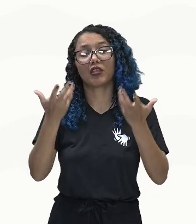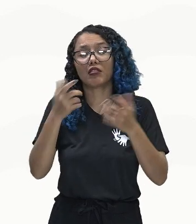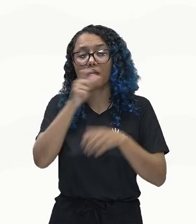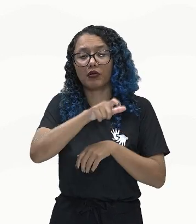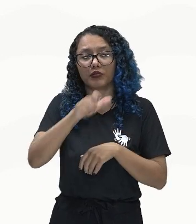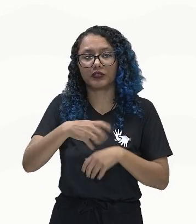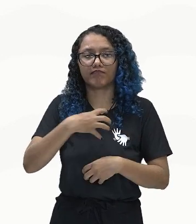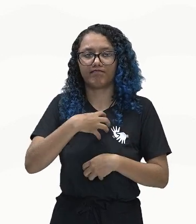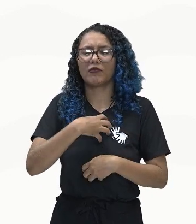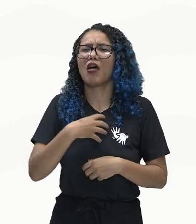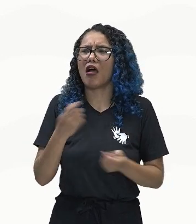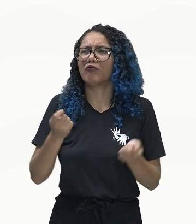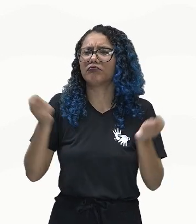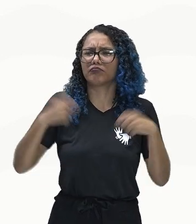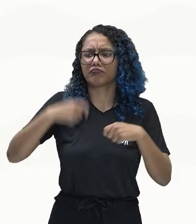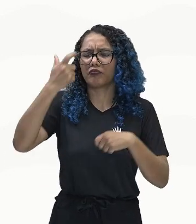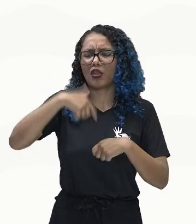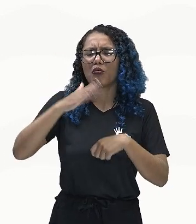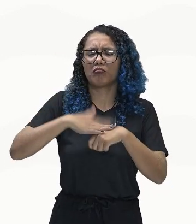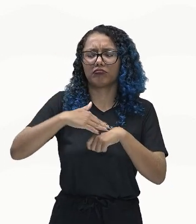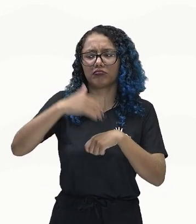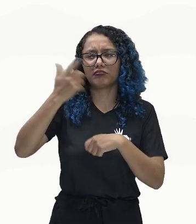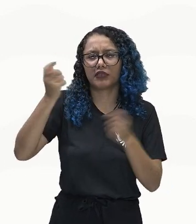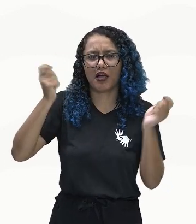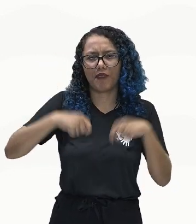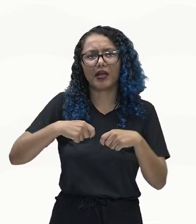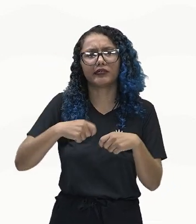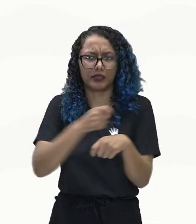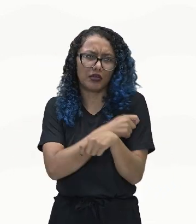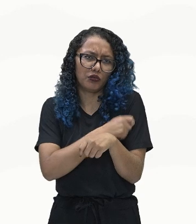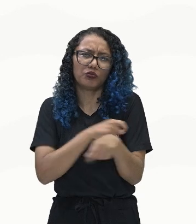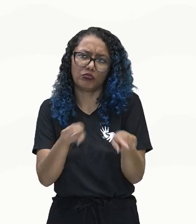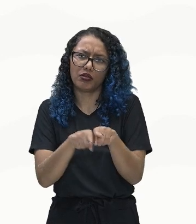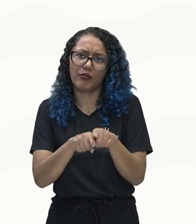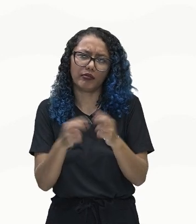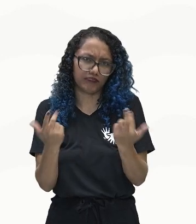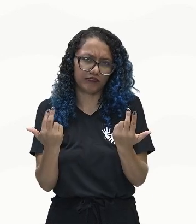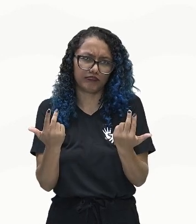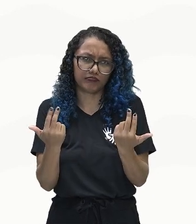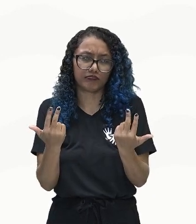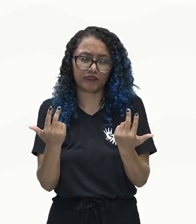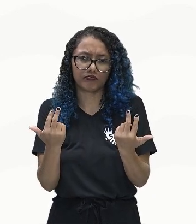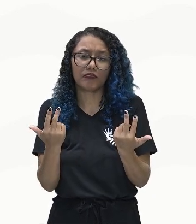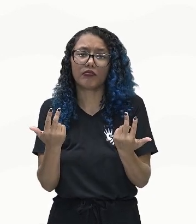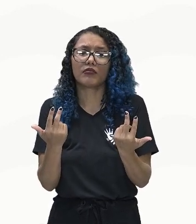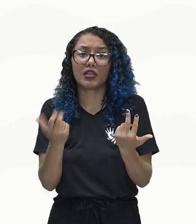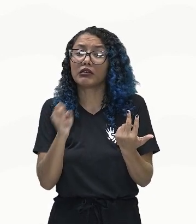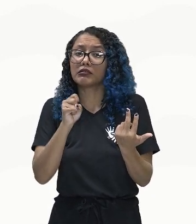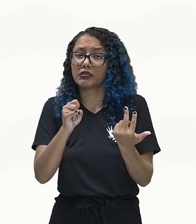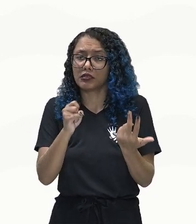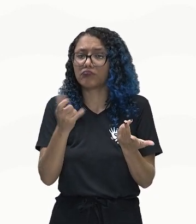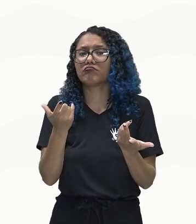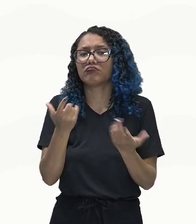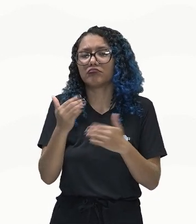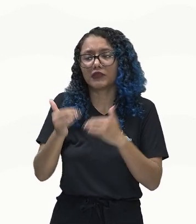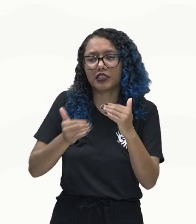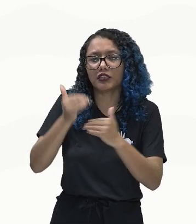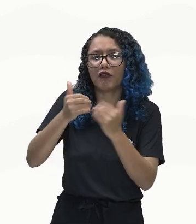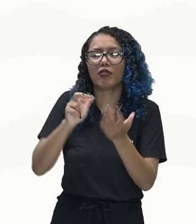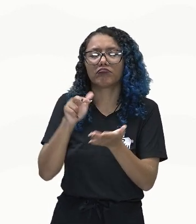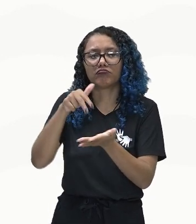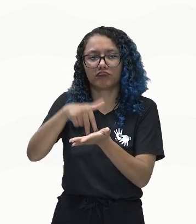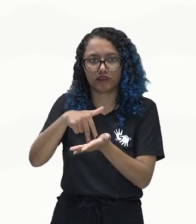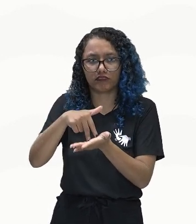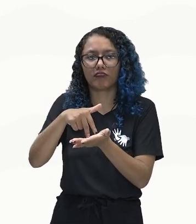se sentem capazes. E para o estudante isso não é diferente. Né? Se o estudante consegue desenvolver o